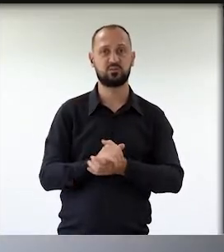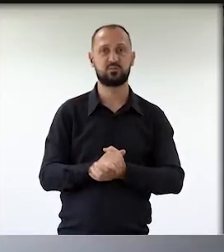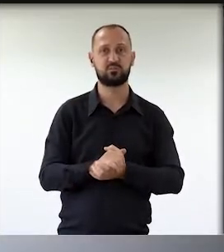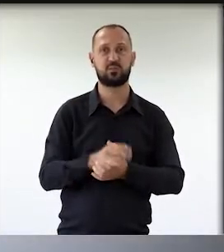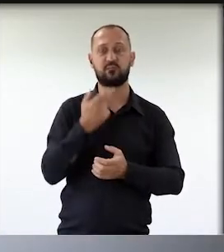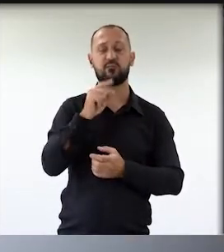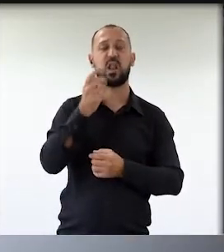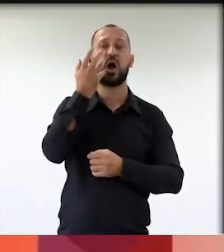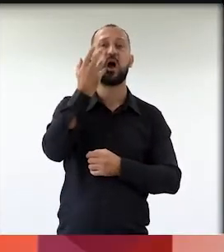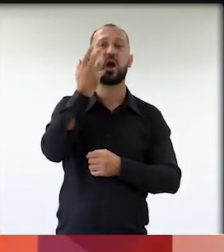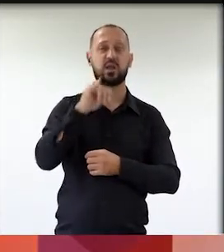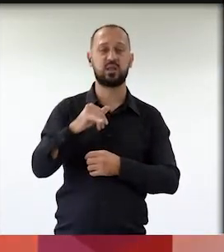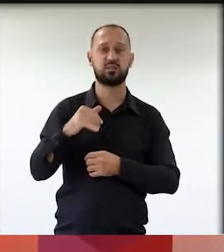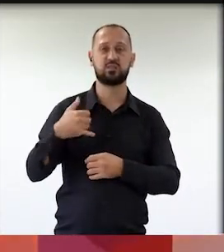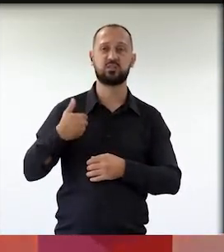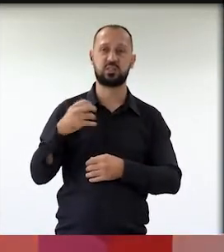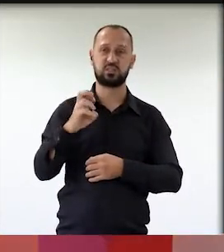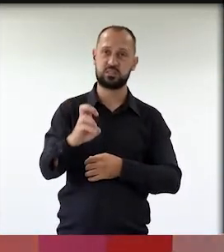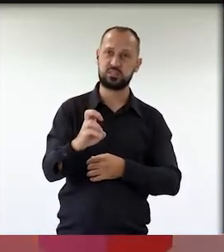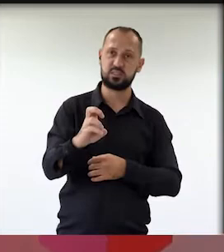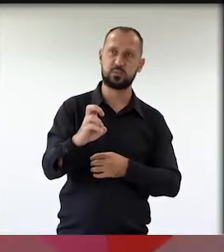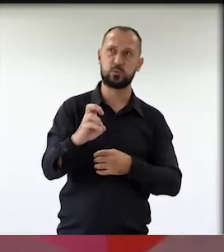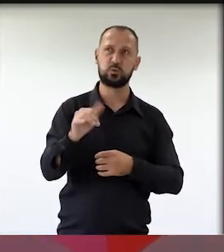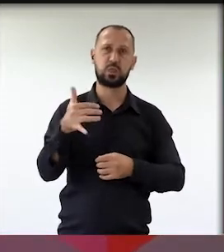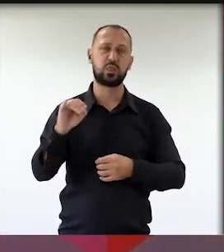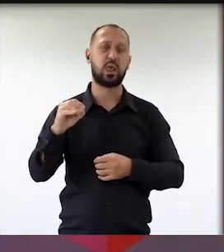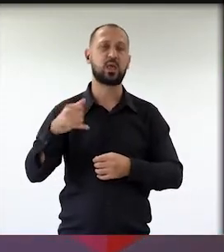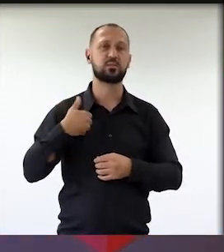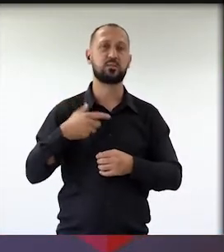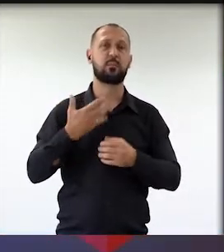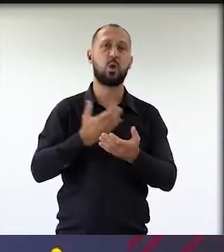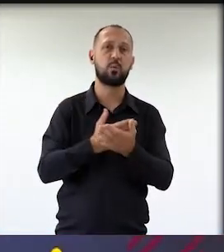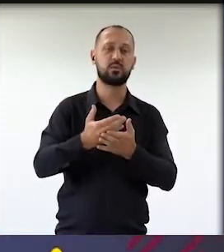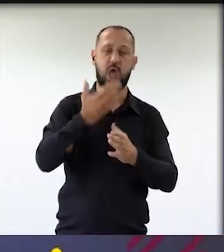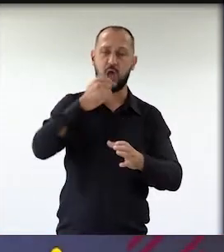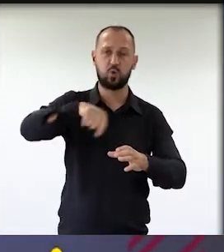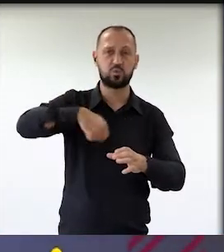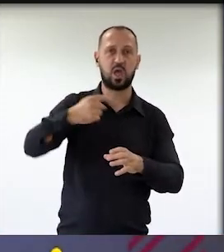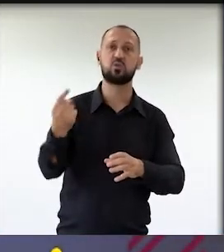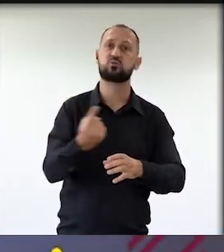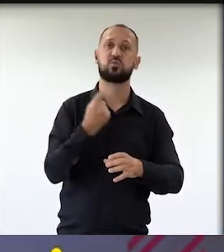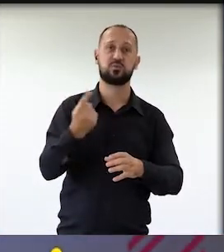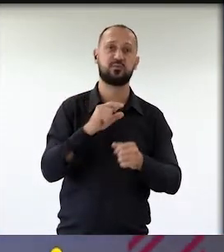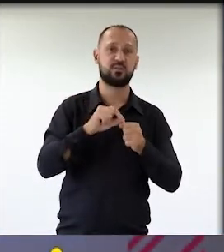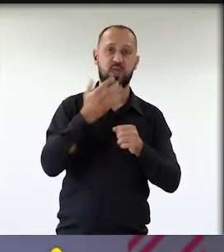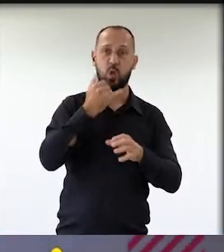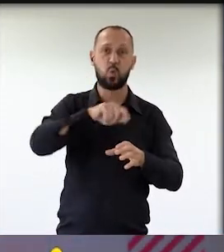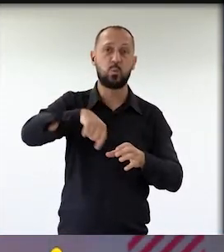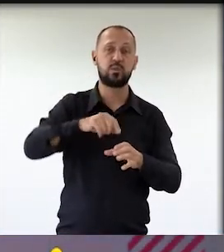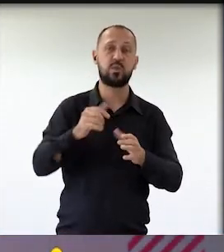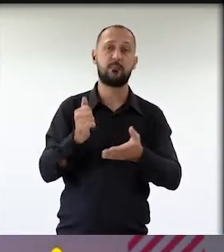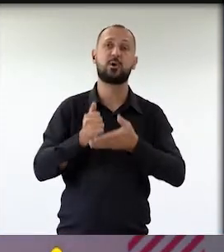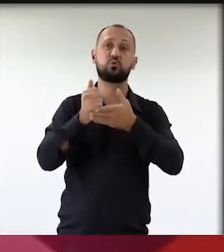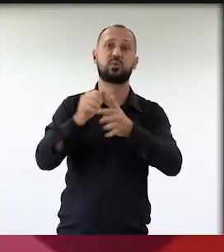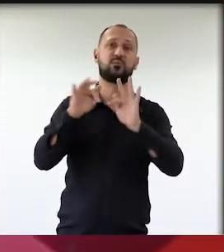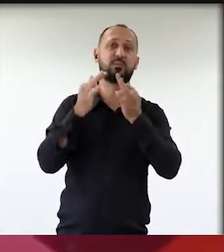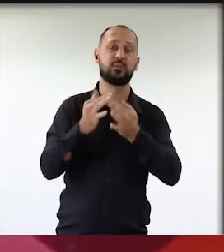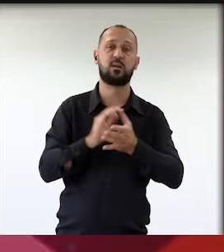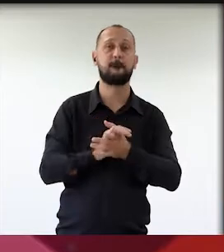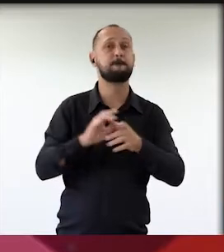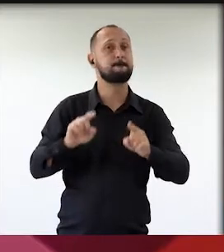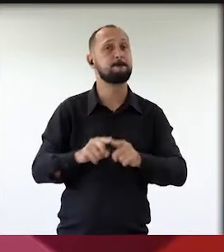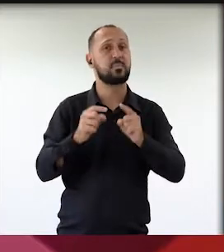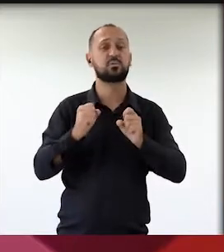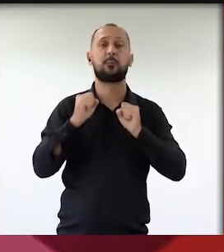compatíveis com a sua idade. Você não vai colocar uma criança de 5 anos, uma criança de 10 anos para cozinhar sozinha, para fazer a comida da